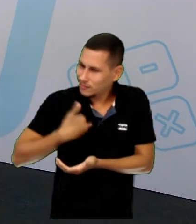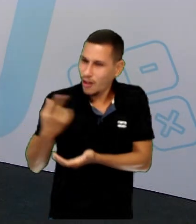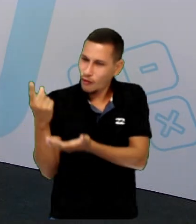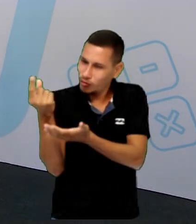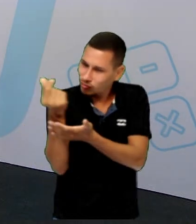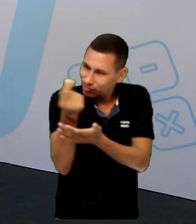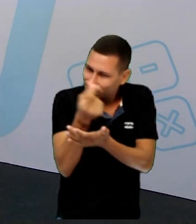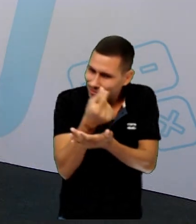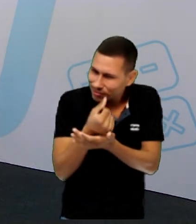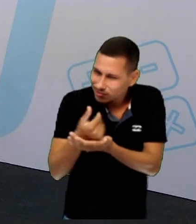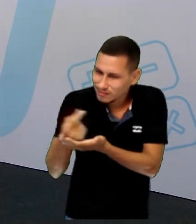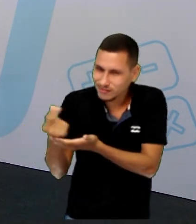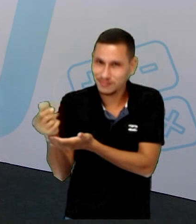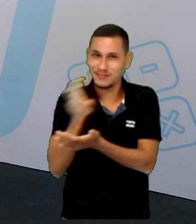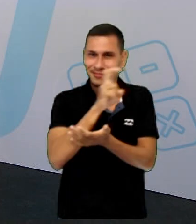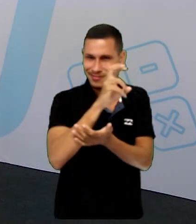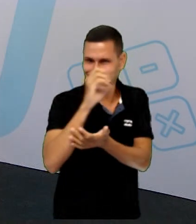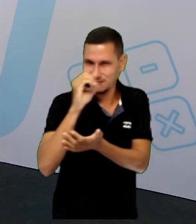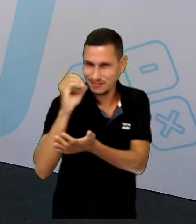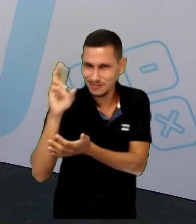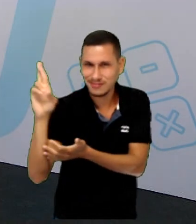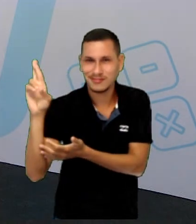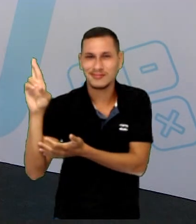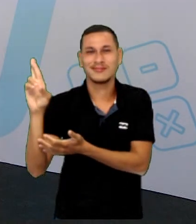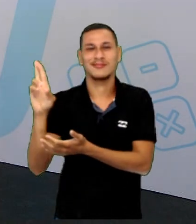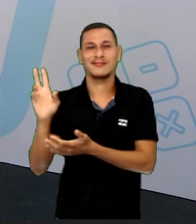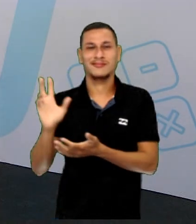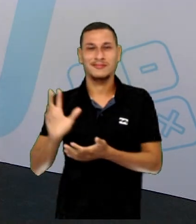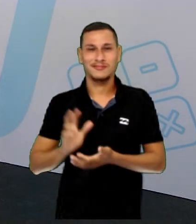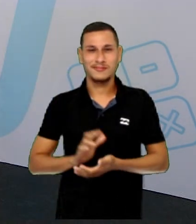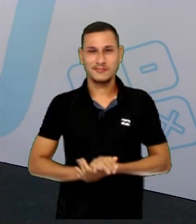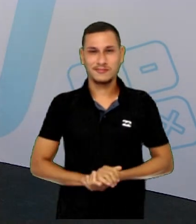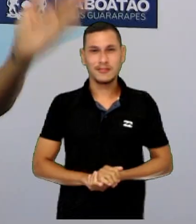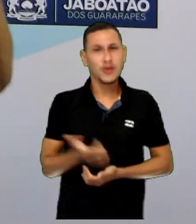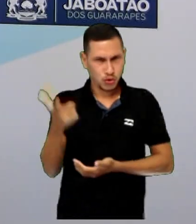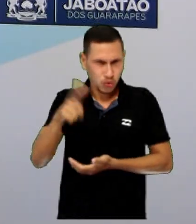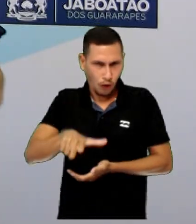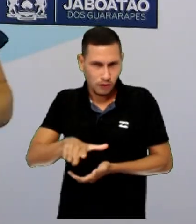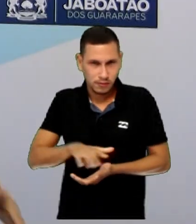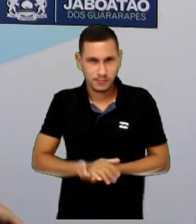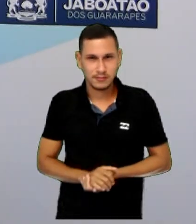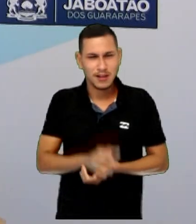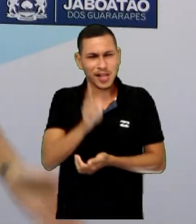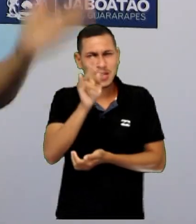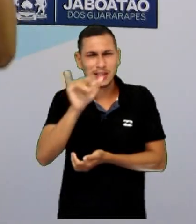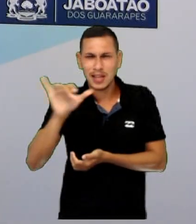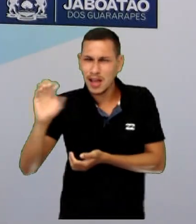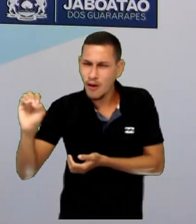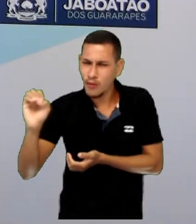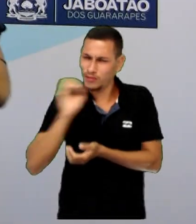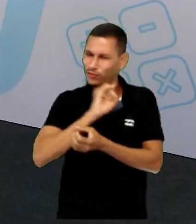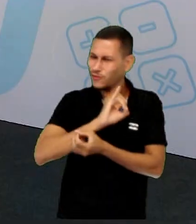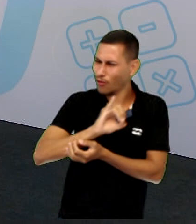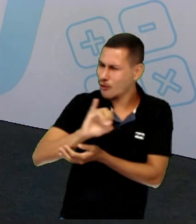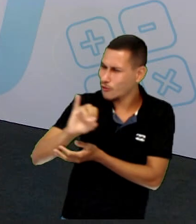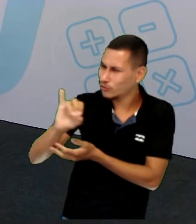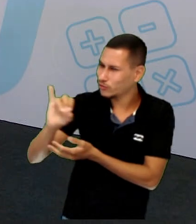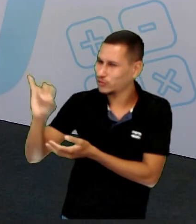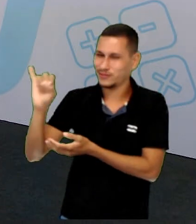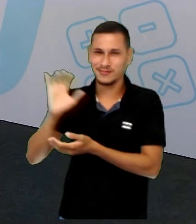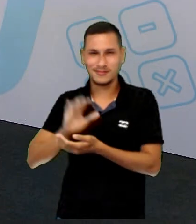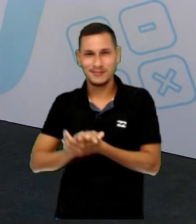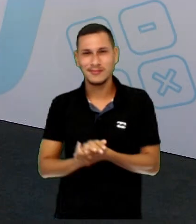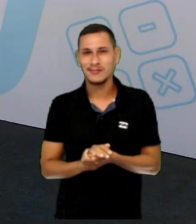diz quanto foi, foi R$ 500. Repete. Tião,